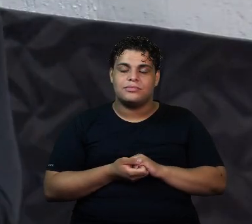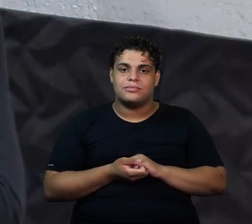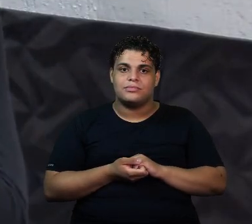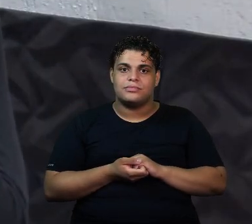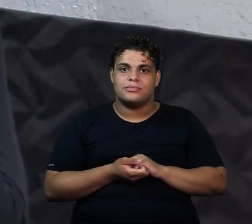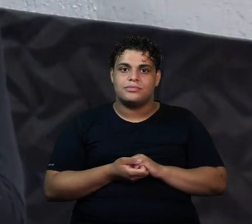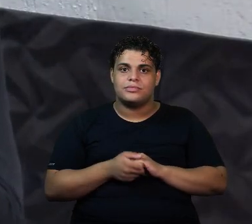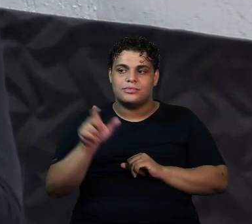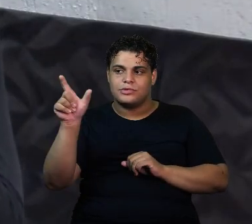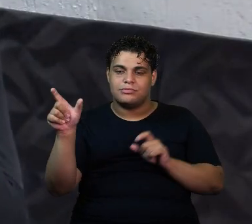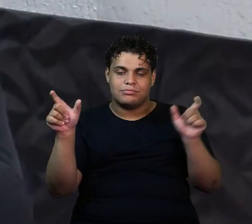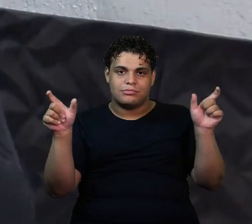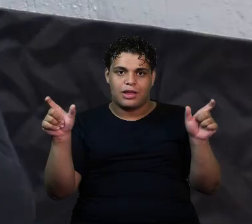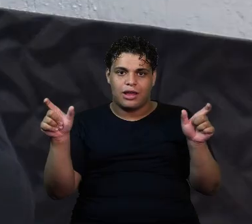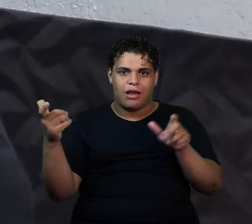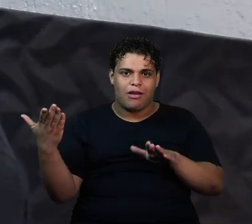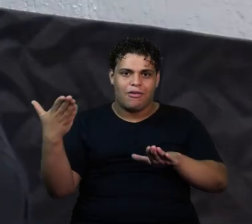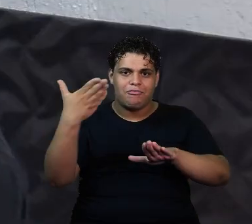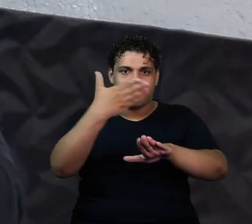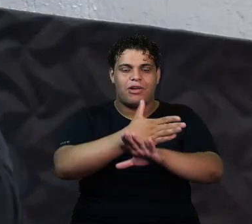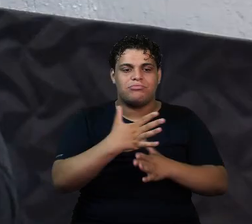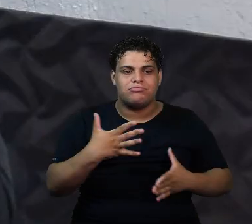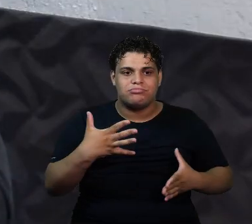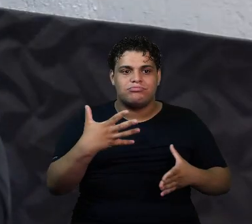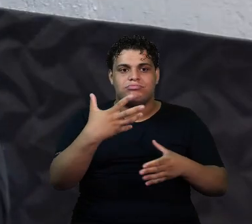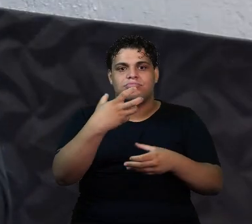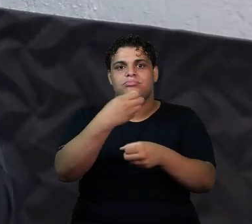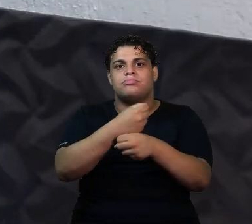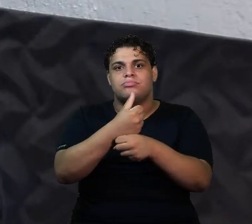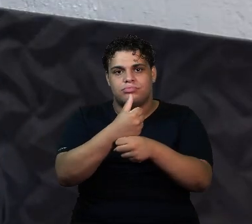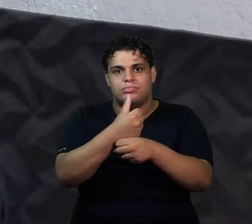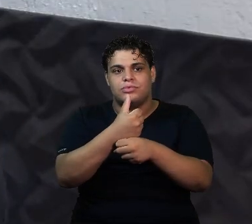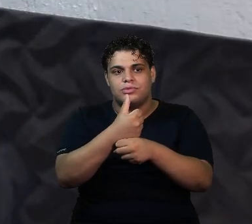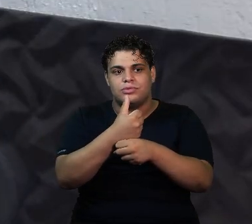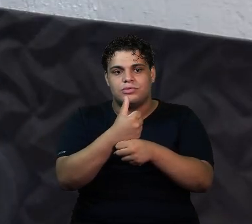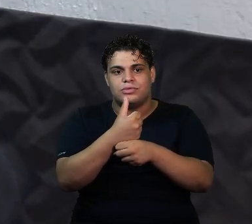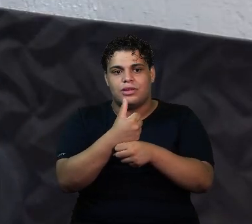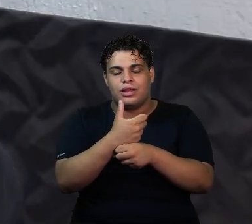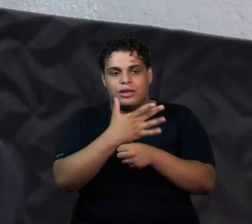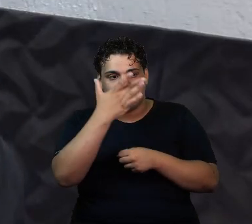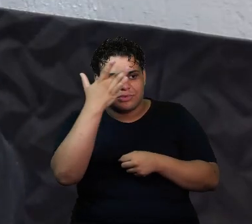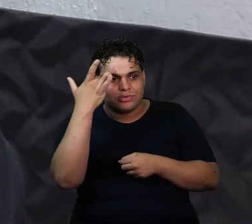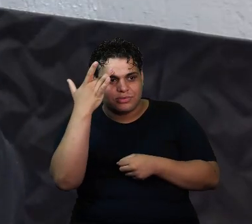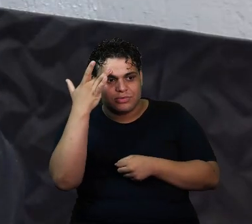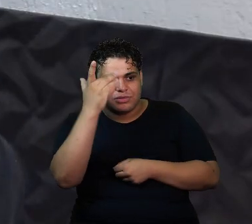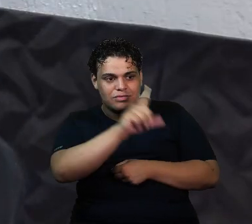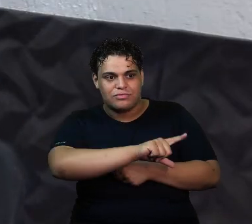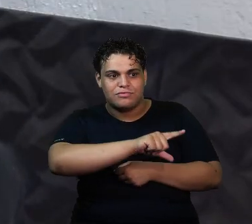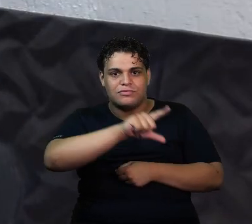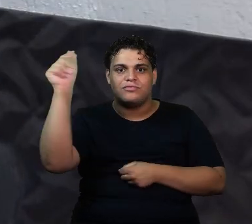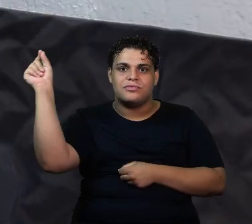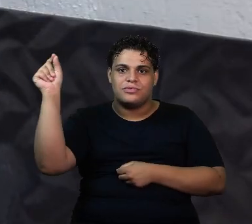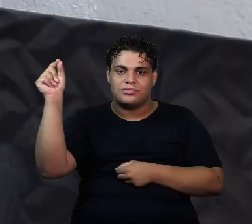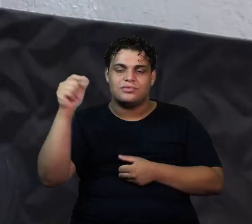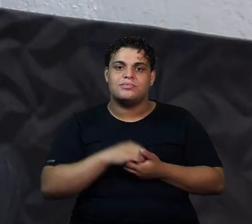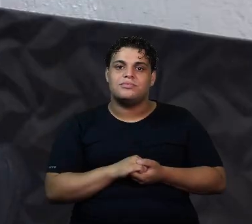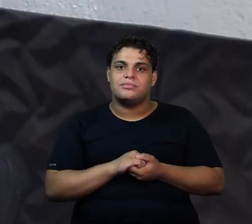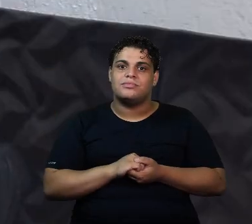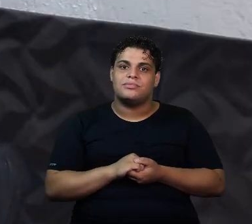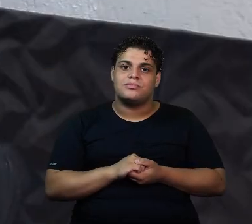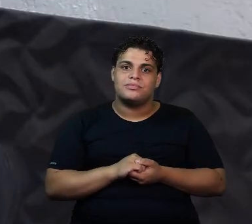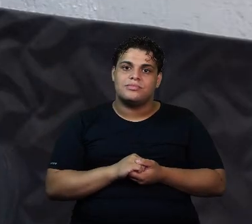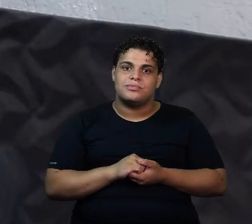Canudo invadem o Reino de Azulha no começo da história, e muitos azulianos fogem, né, do Reino de Azulha. E aí